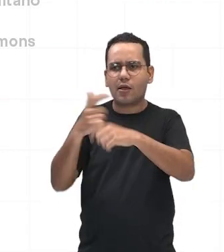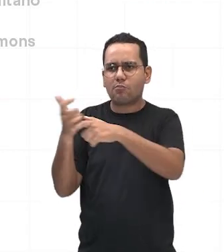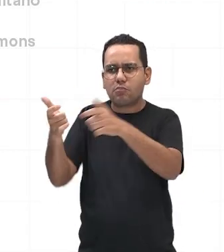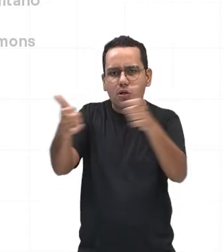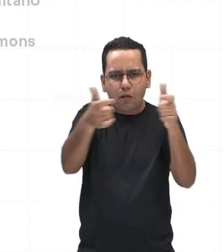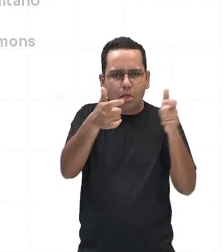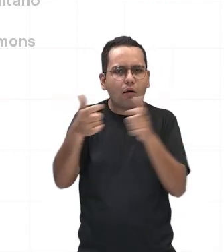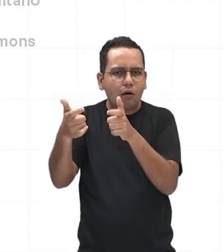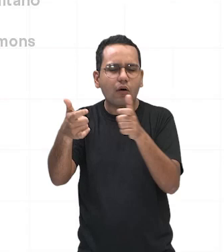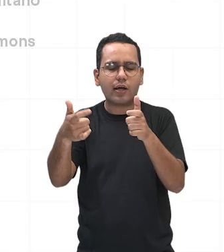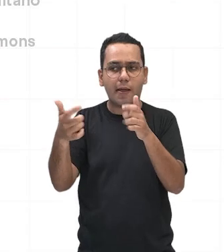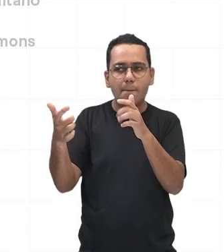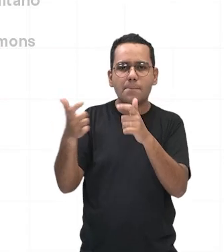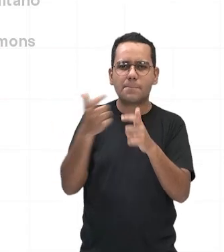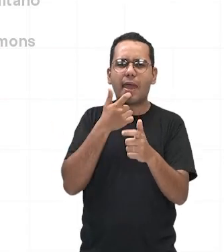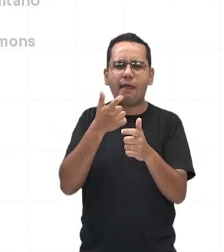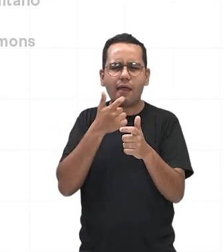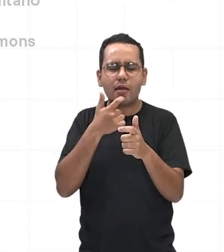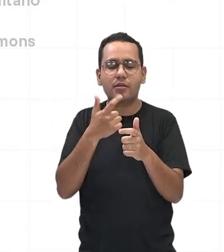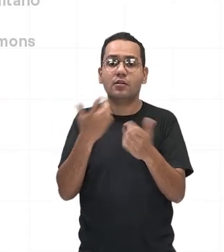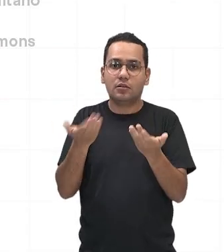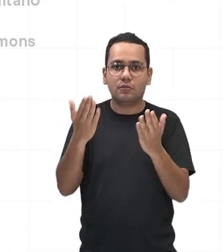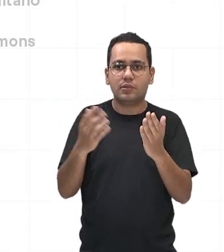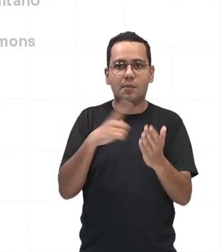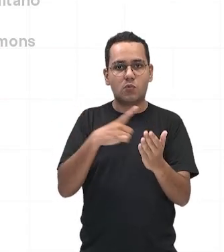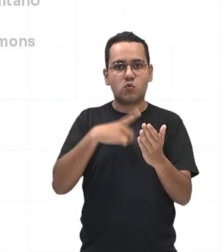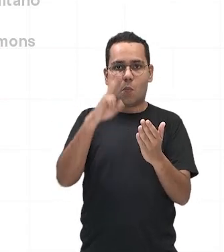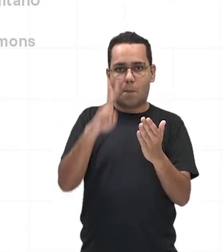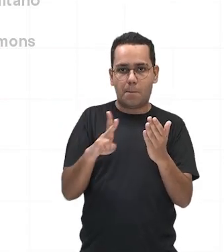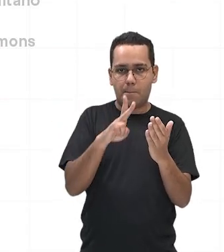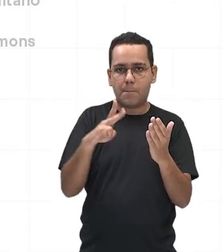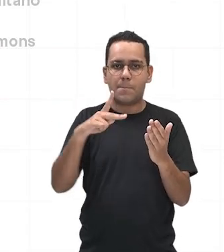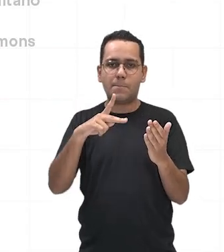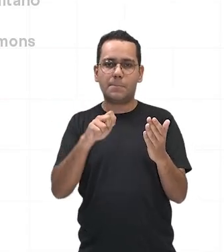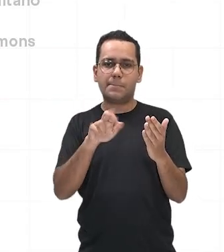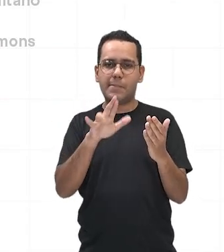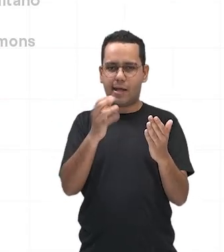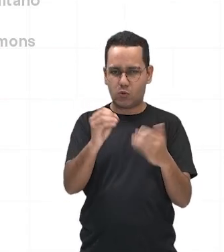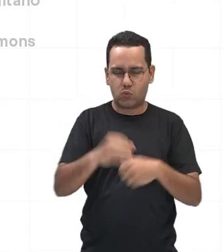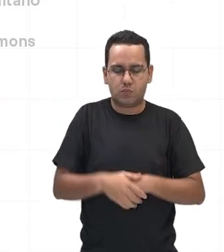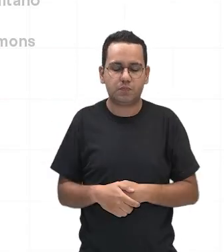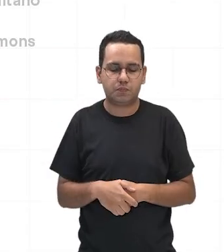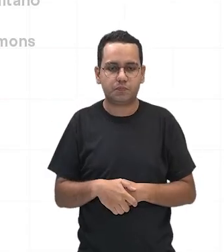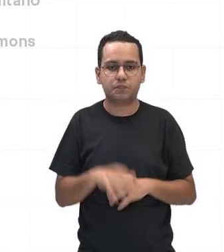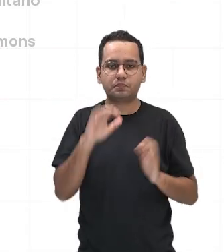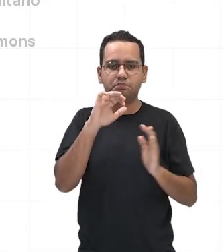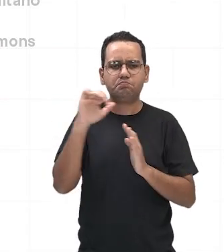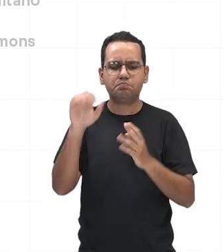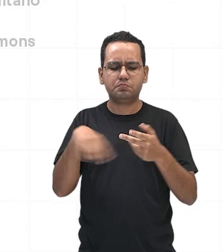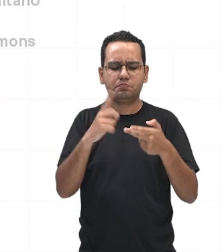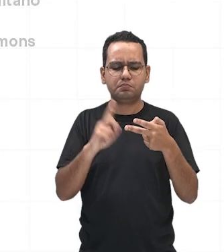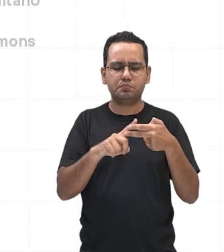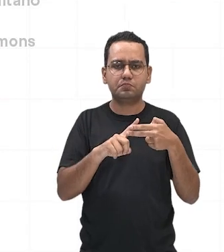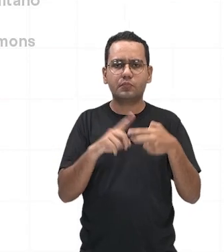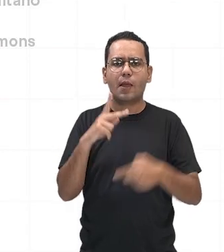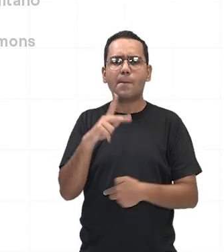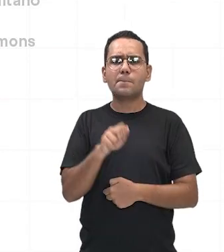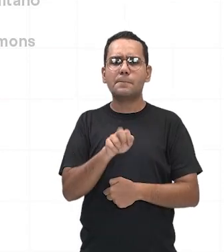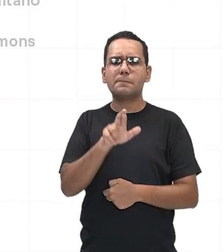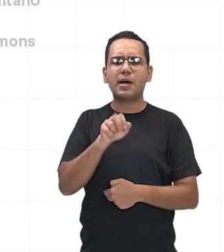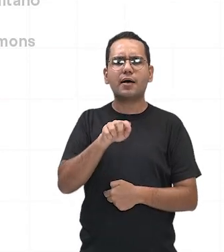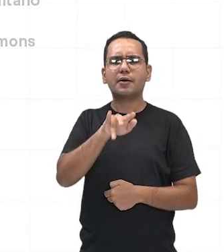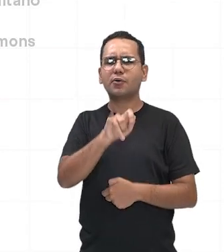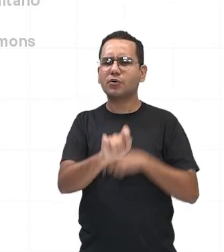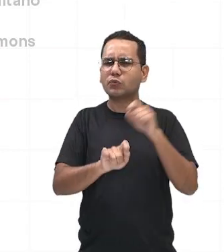então, responsável, né, pela paróquia. Temos, então, aí a paróquia. O que é, então, uma paróquia? Ela é